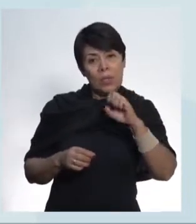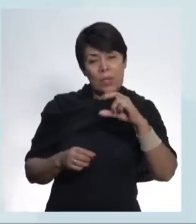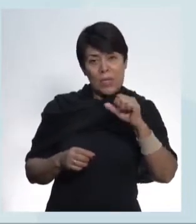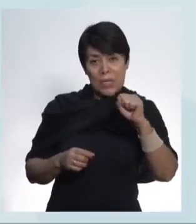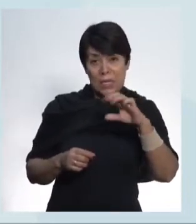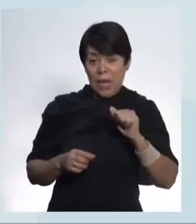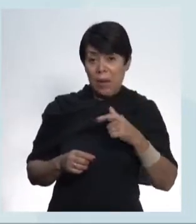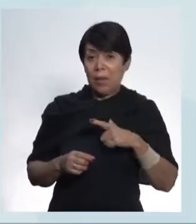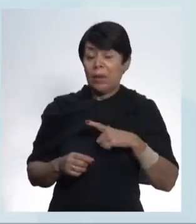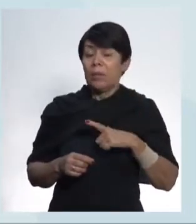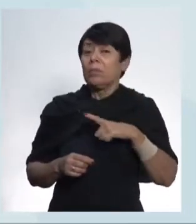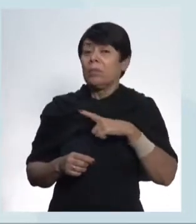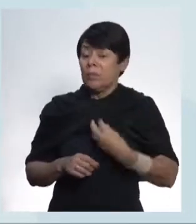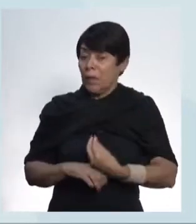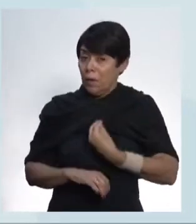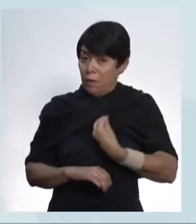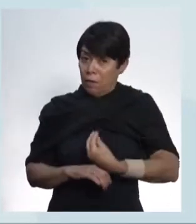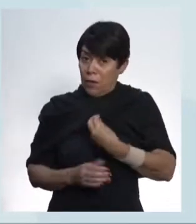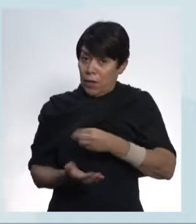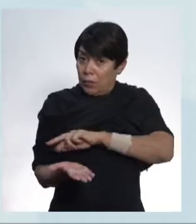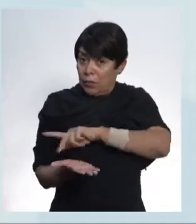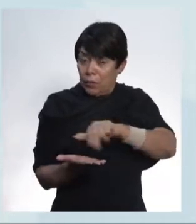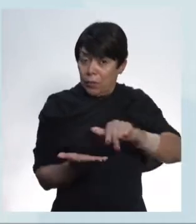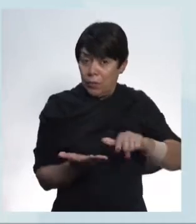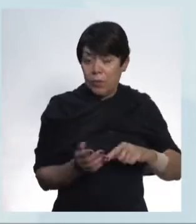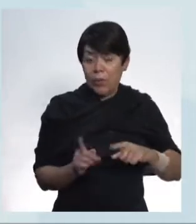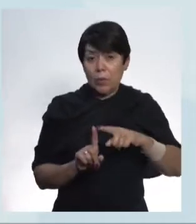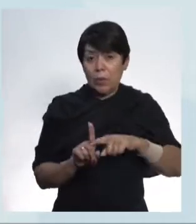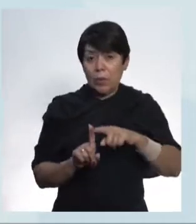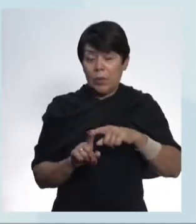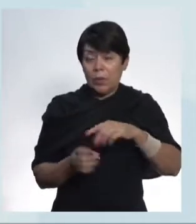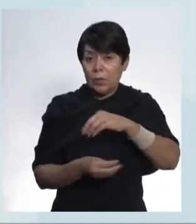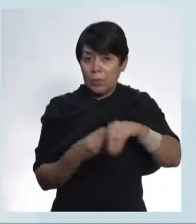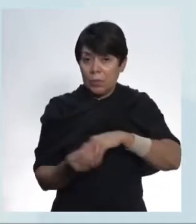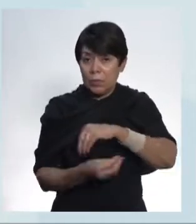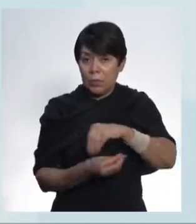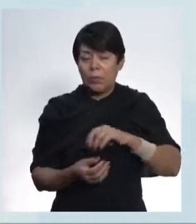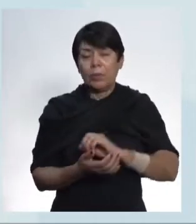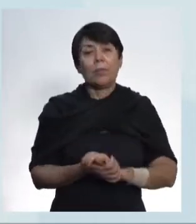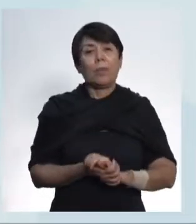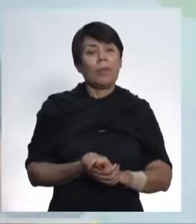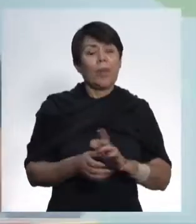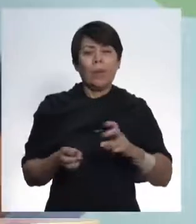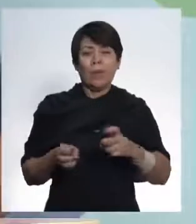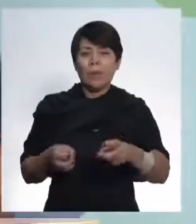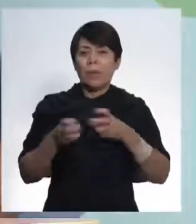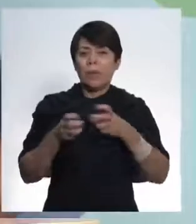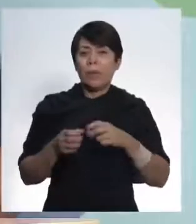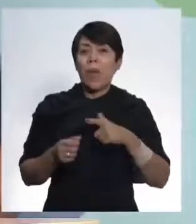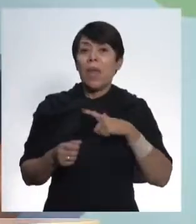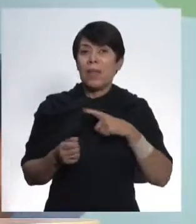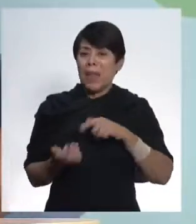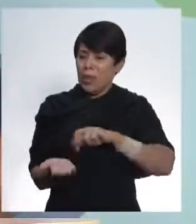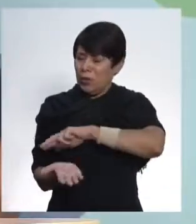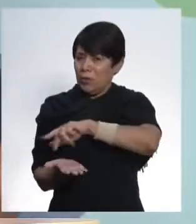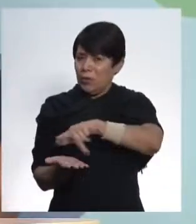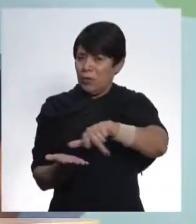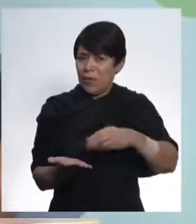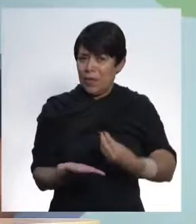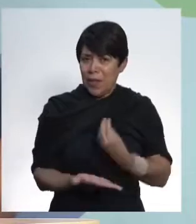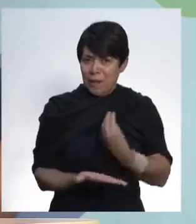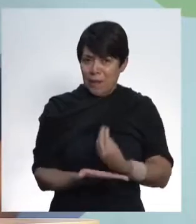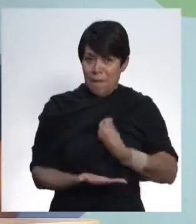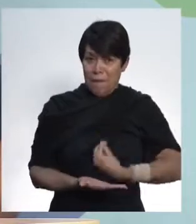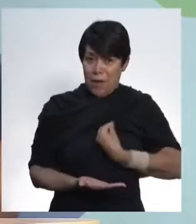ou comunidades biológicas com certo nível de homogeneidade. Então, vocês perceberam aí que há uma diversidade nos